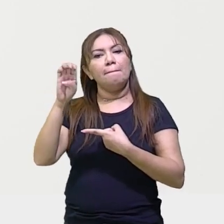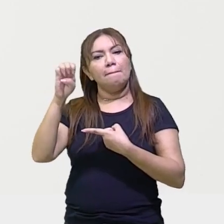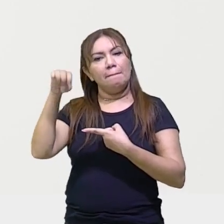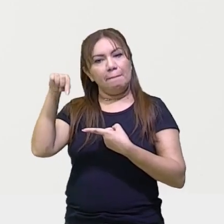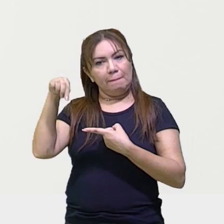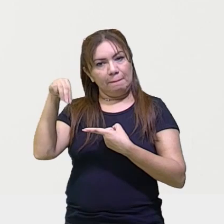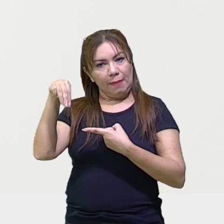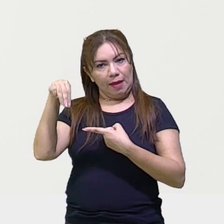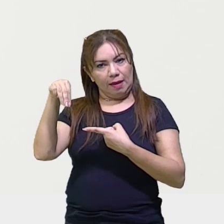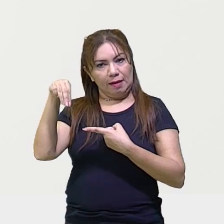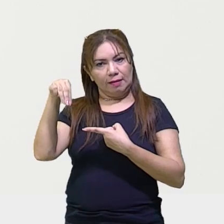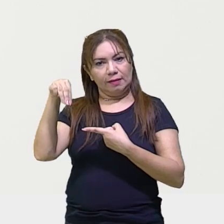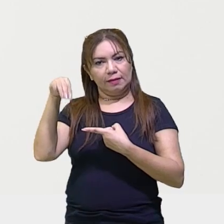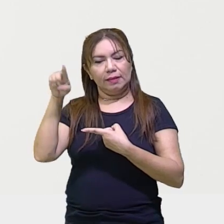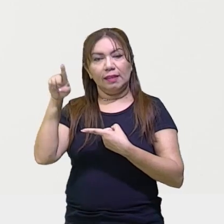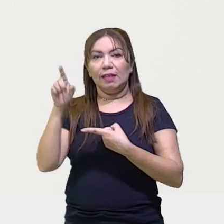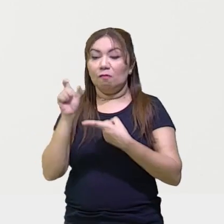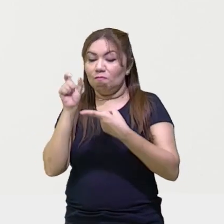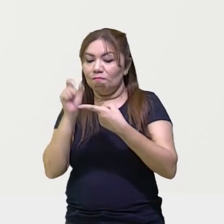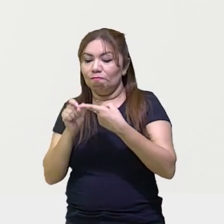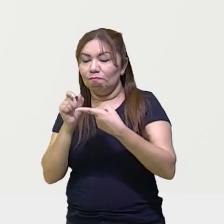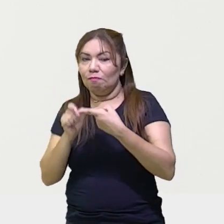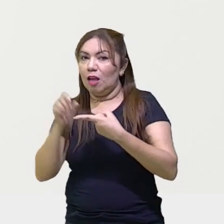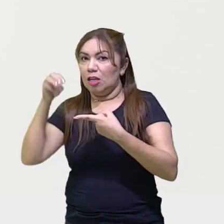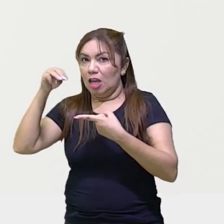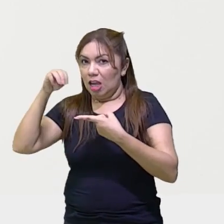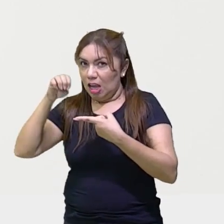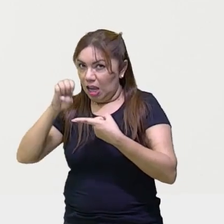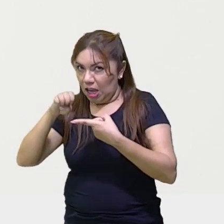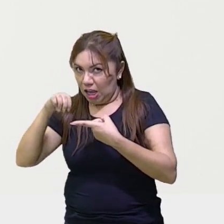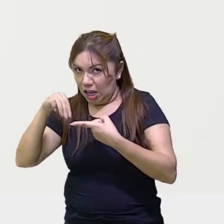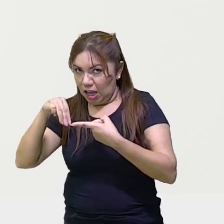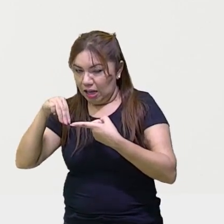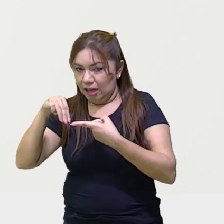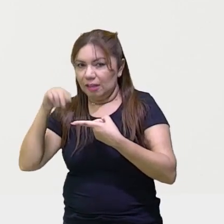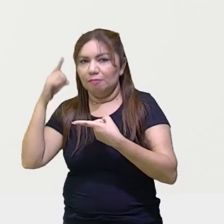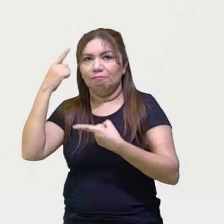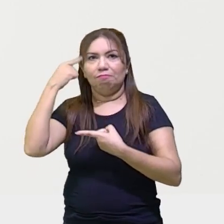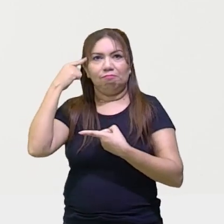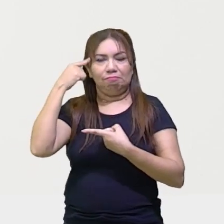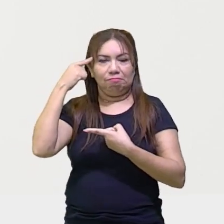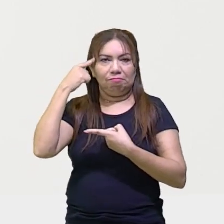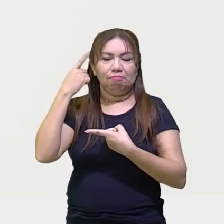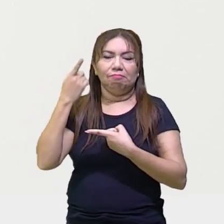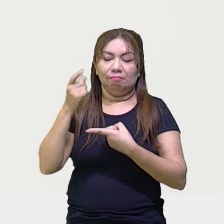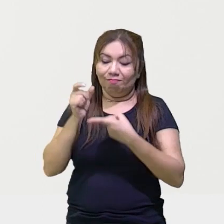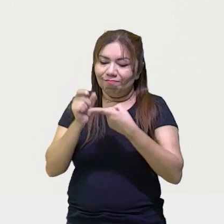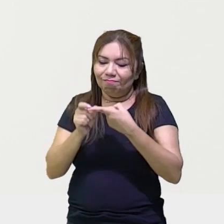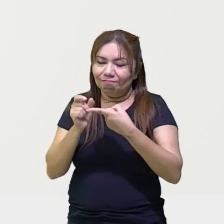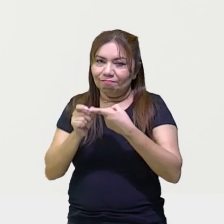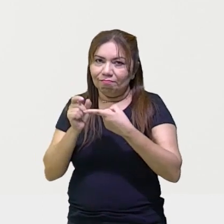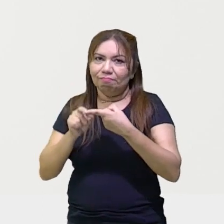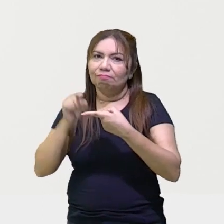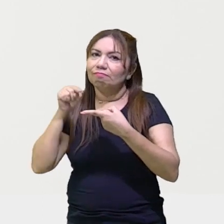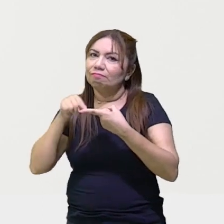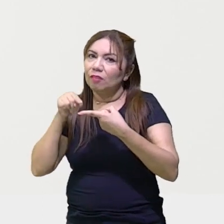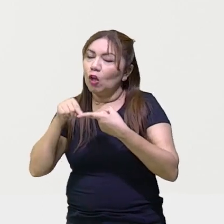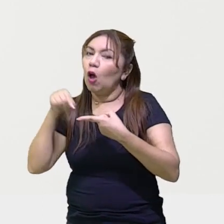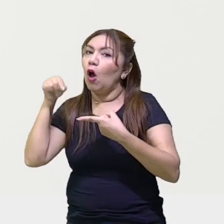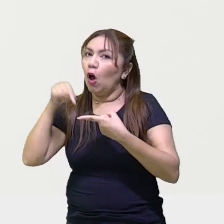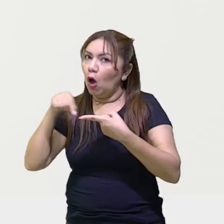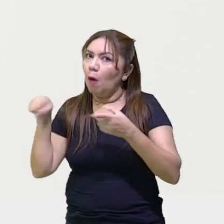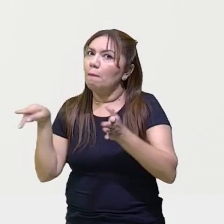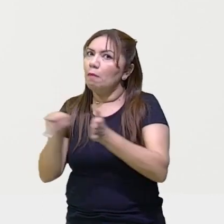oxítona terminada em em. Entenderam? Todas elas são